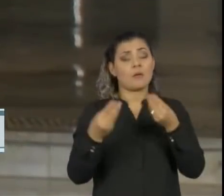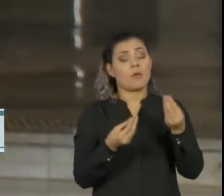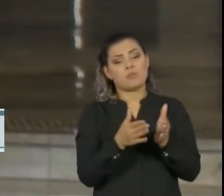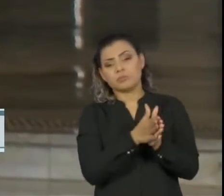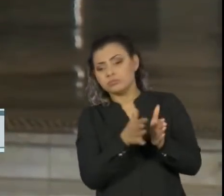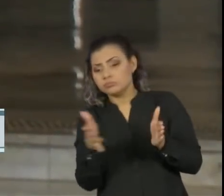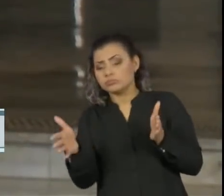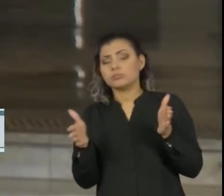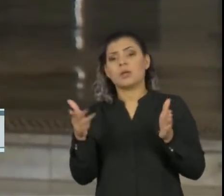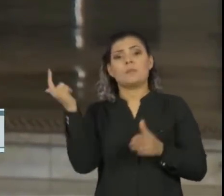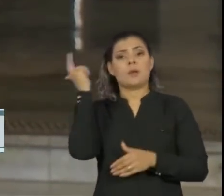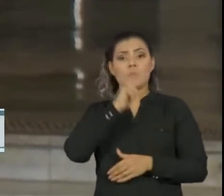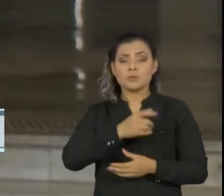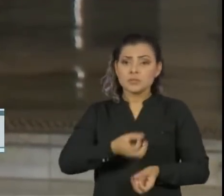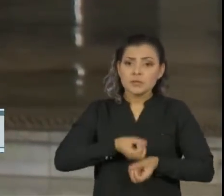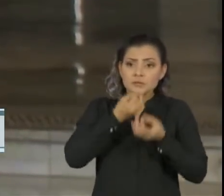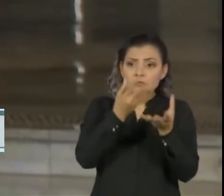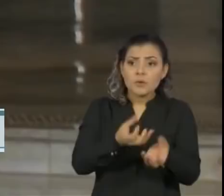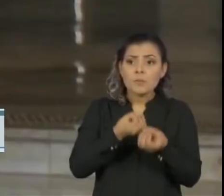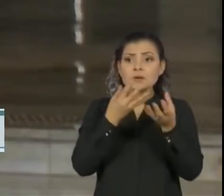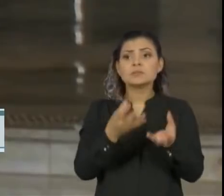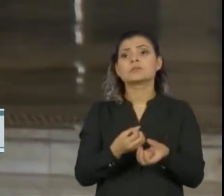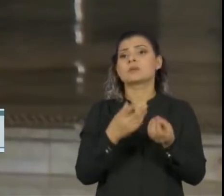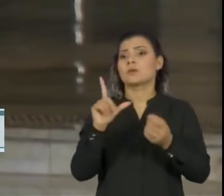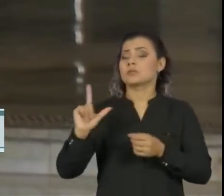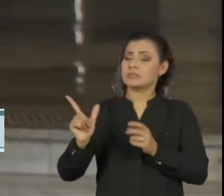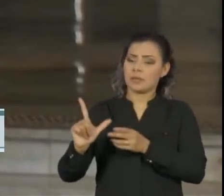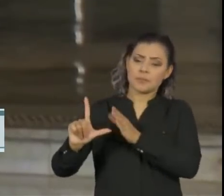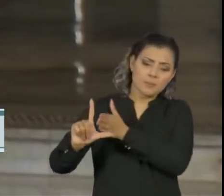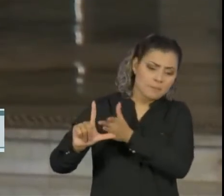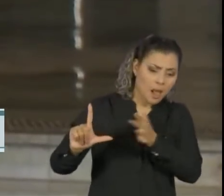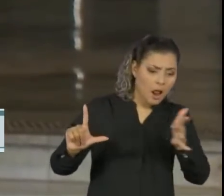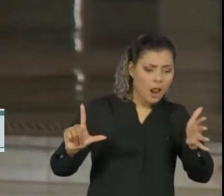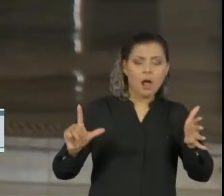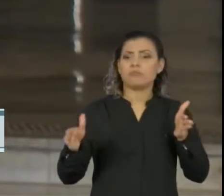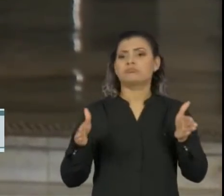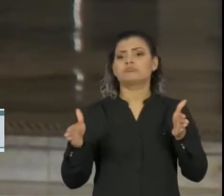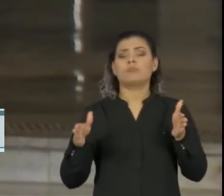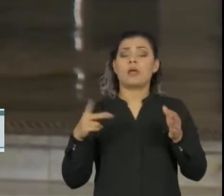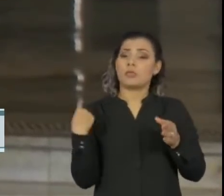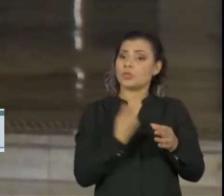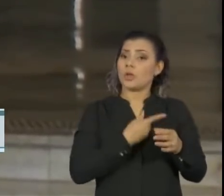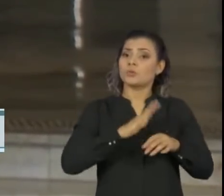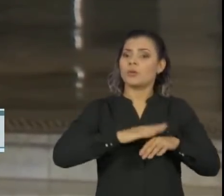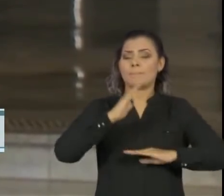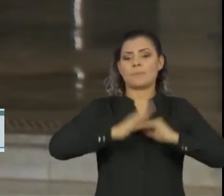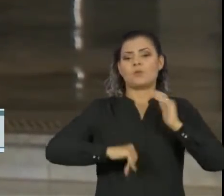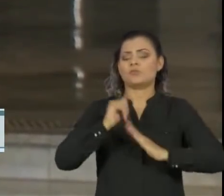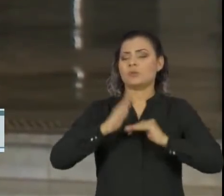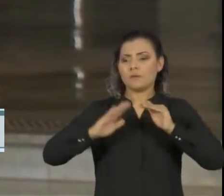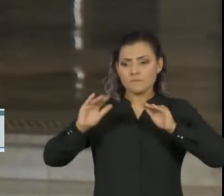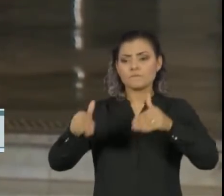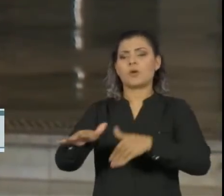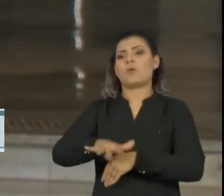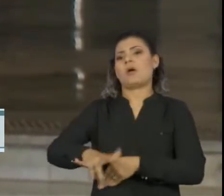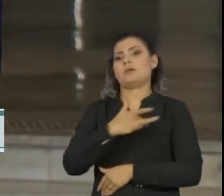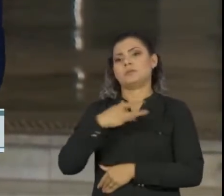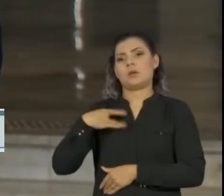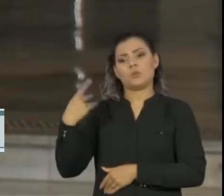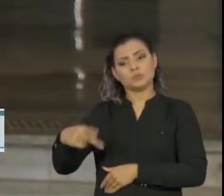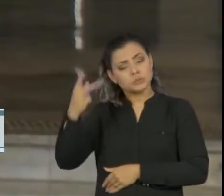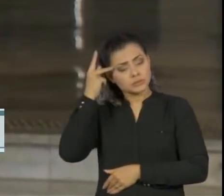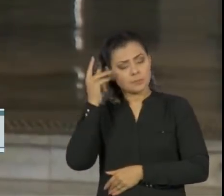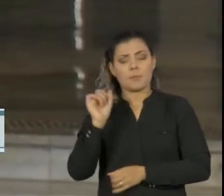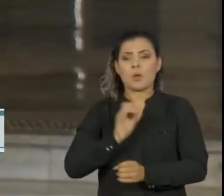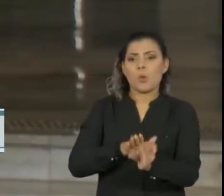ter esses índices cada vez melhores no estado de São Paulo, é seguir o profissionalismo estabelecido pelo Plano São Paulo.